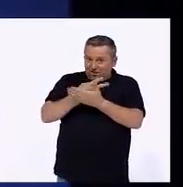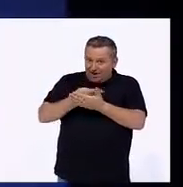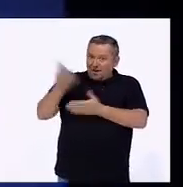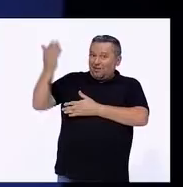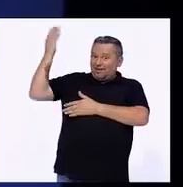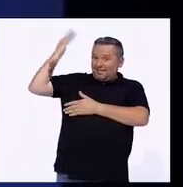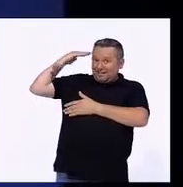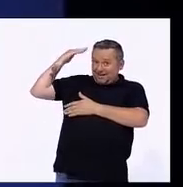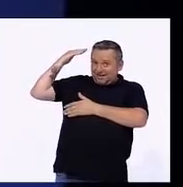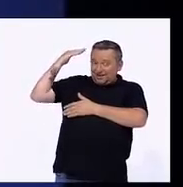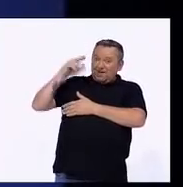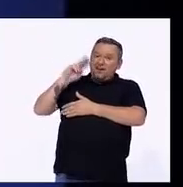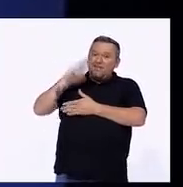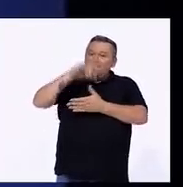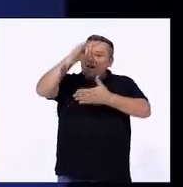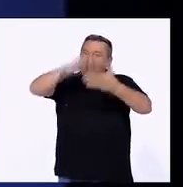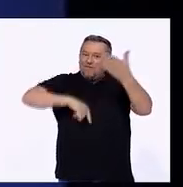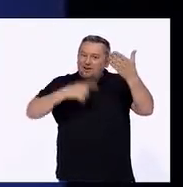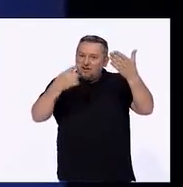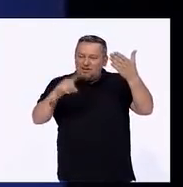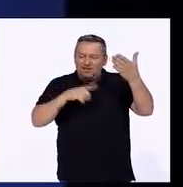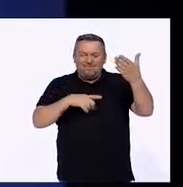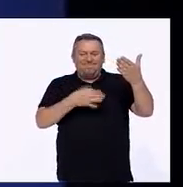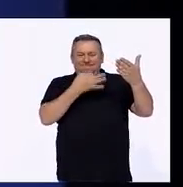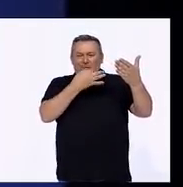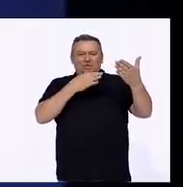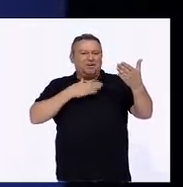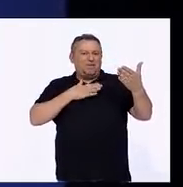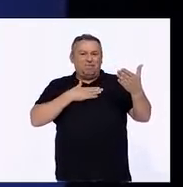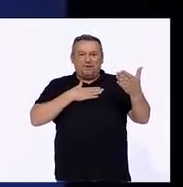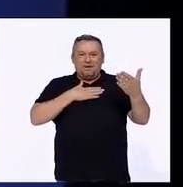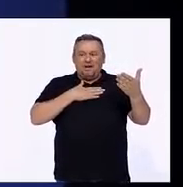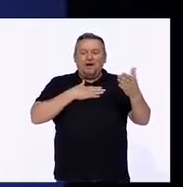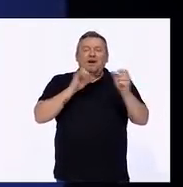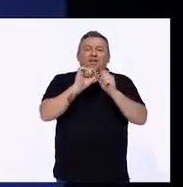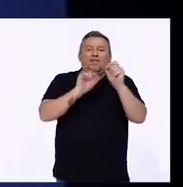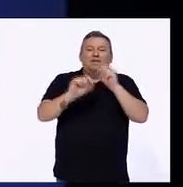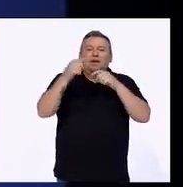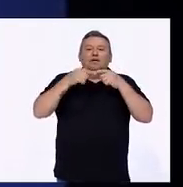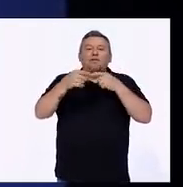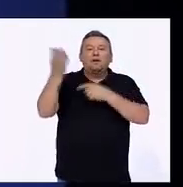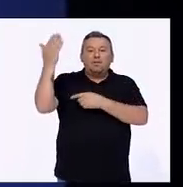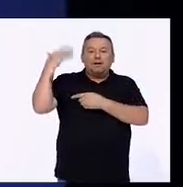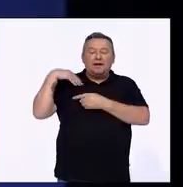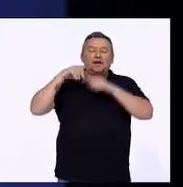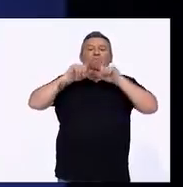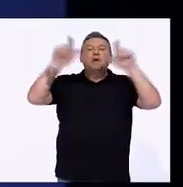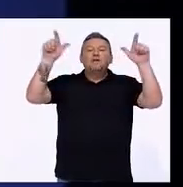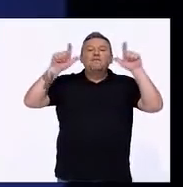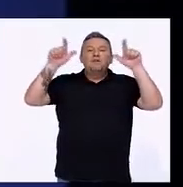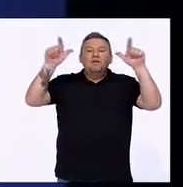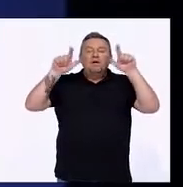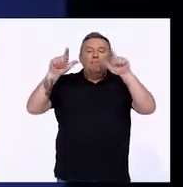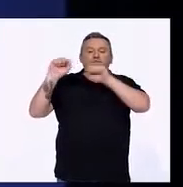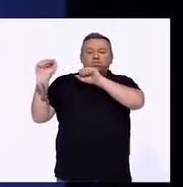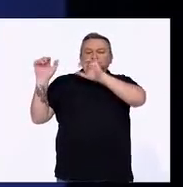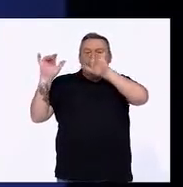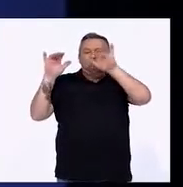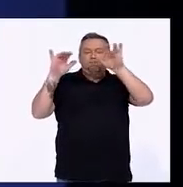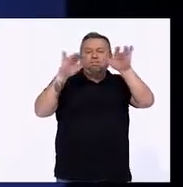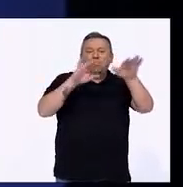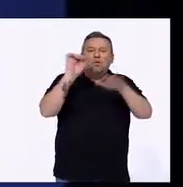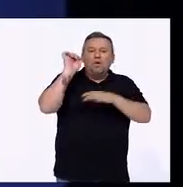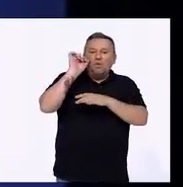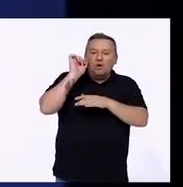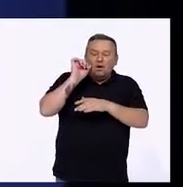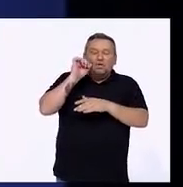ficha corrida dele, não dá para achar que é uma eventualidade, é uma opinião. Né? Eles fizeram, no final de semana passado, uma manifestação que comparavam as mulheres que